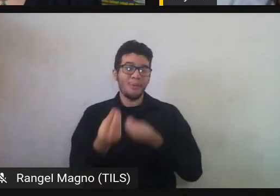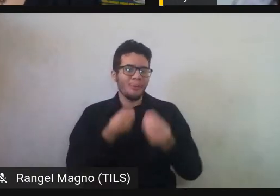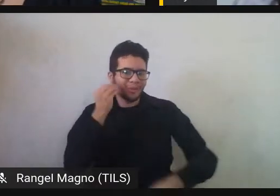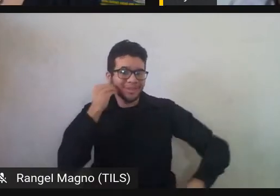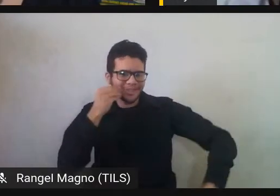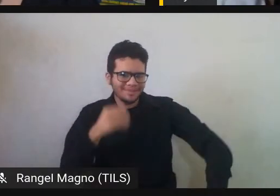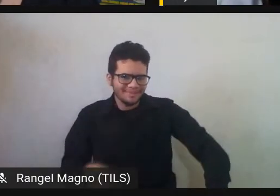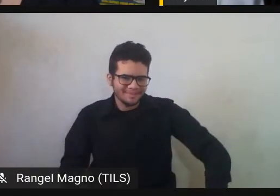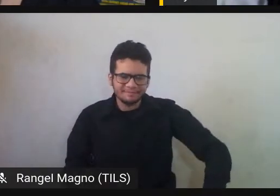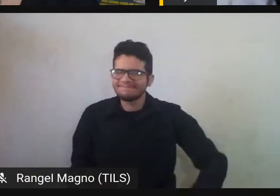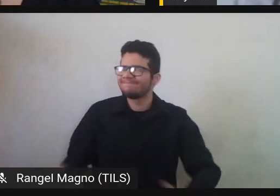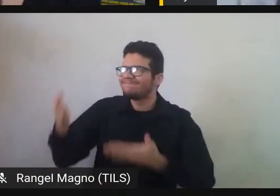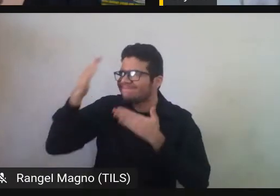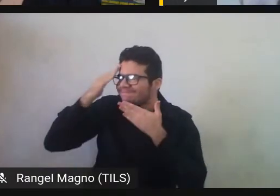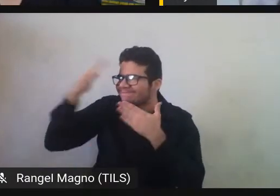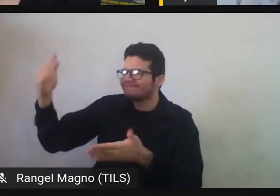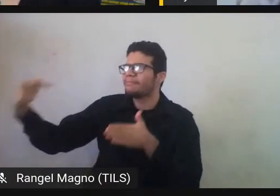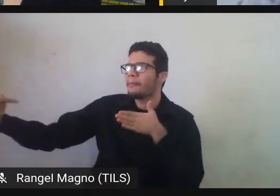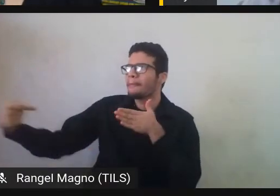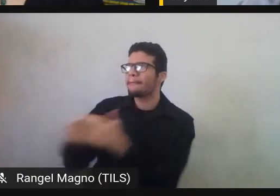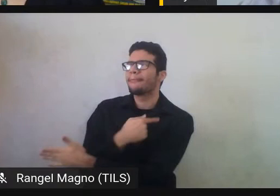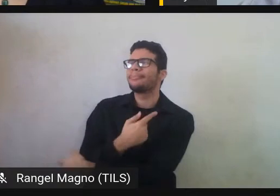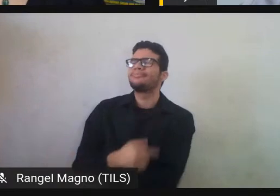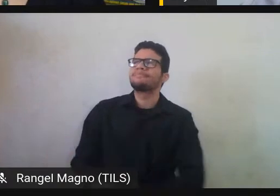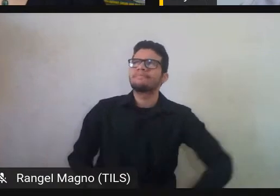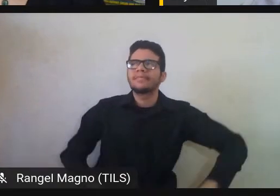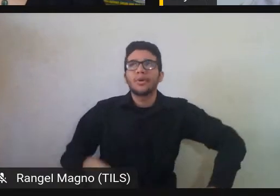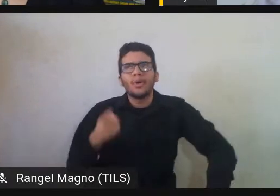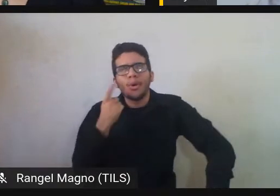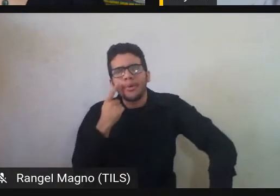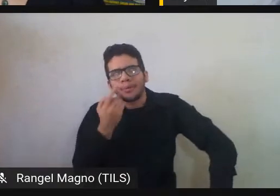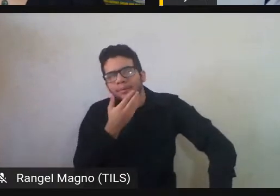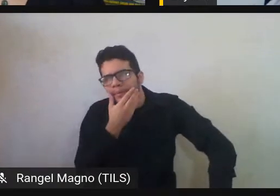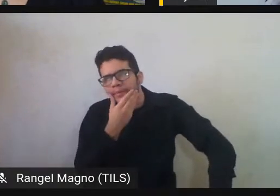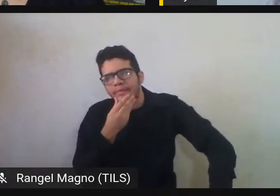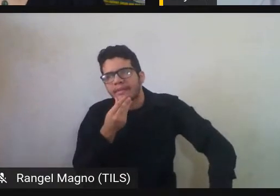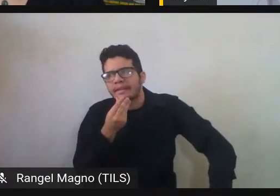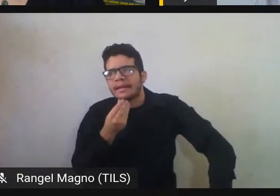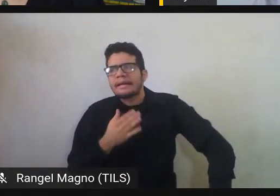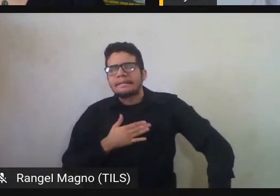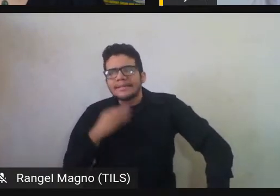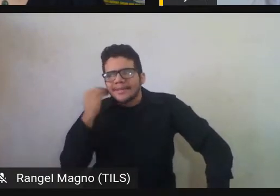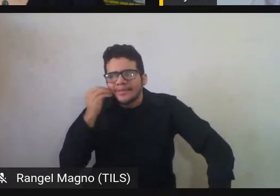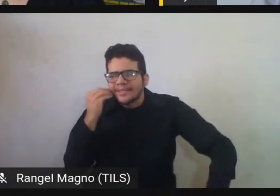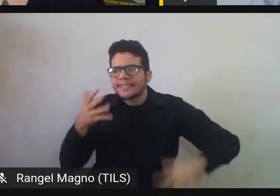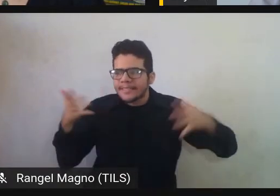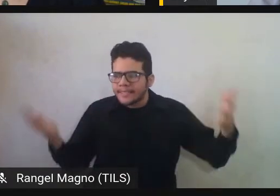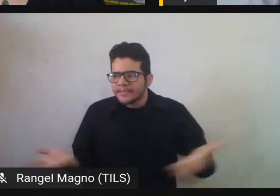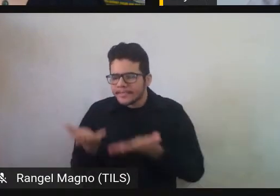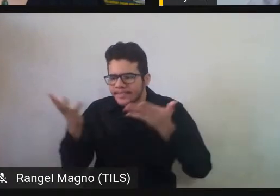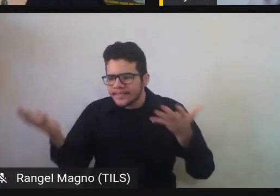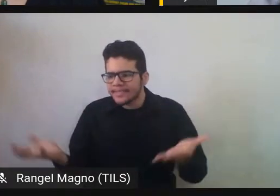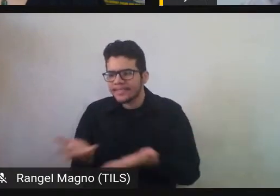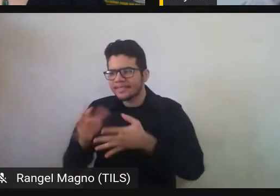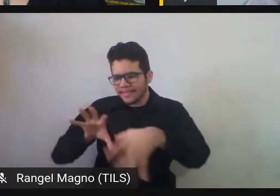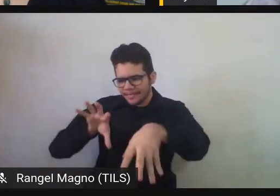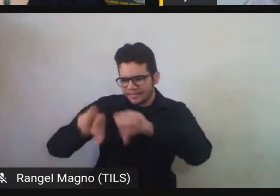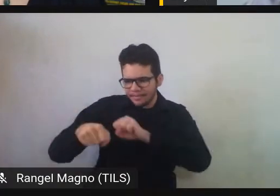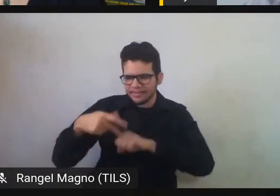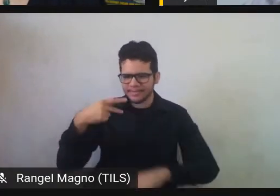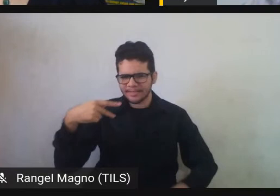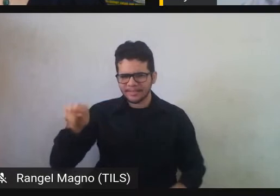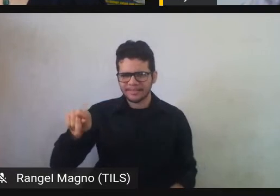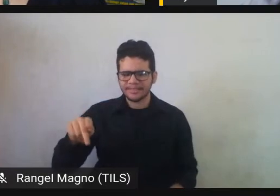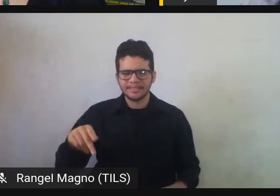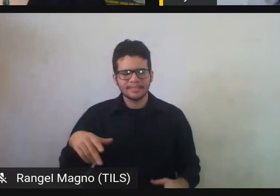muito obrigada pela pergunta olha como tem sido para mim contribuir para a formação deles tem